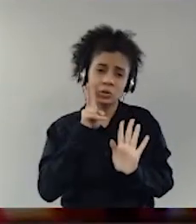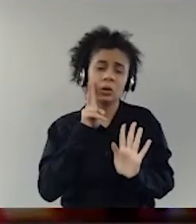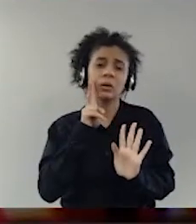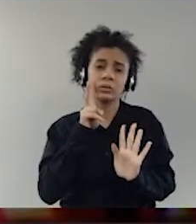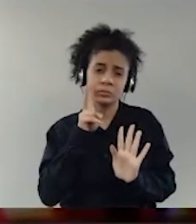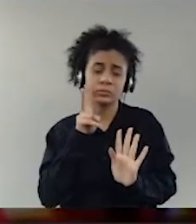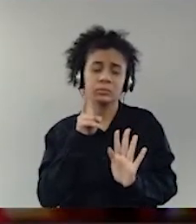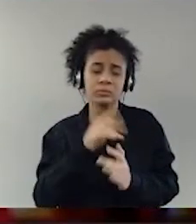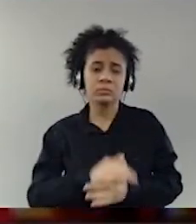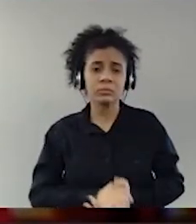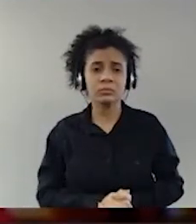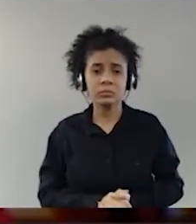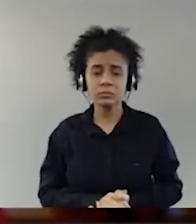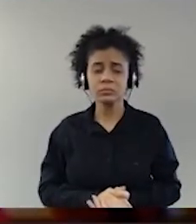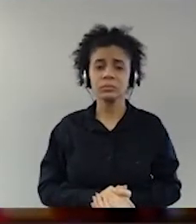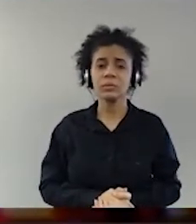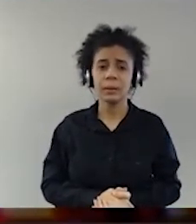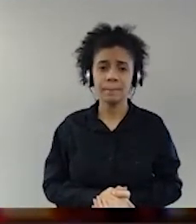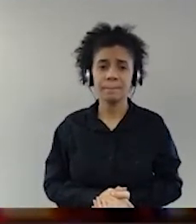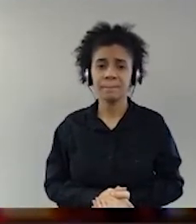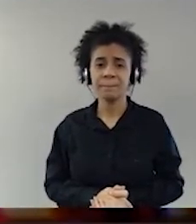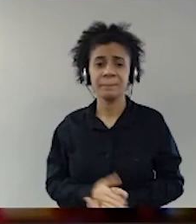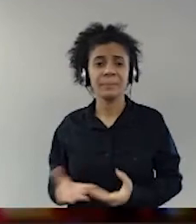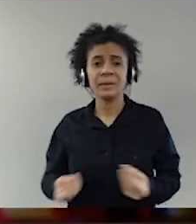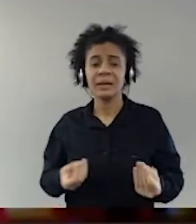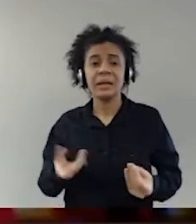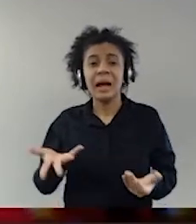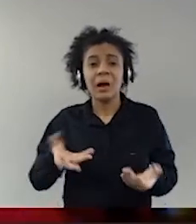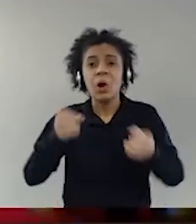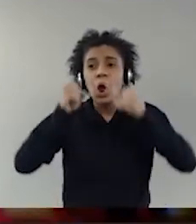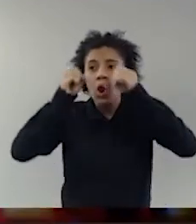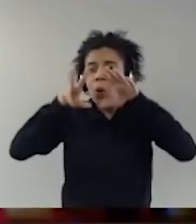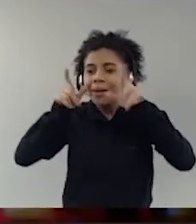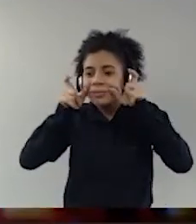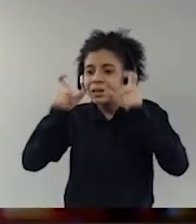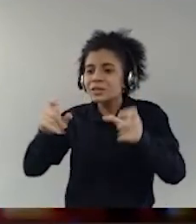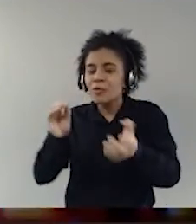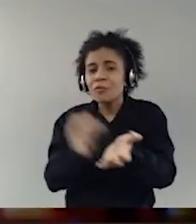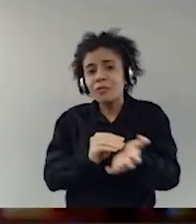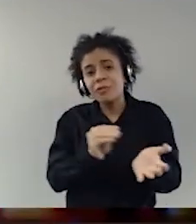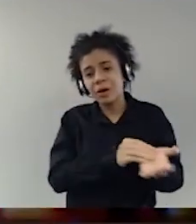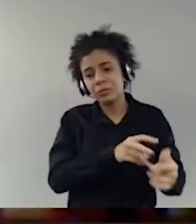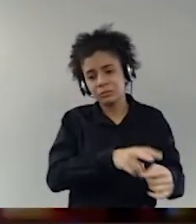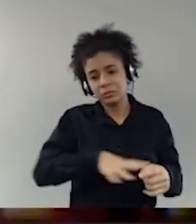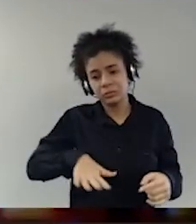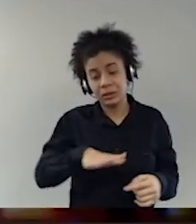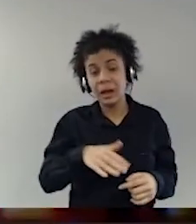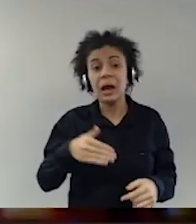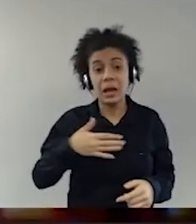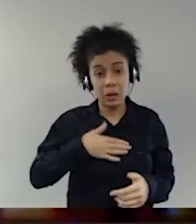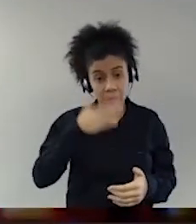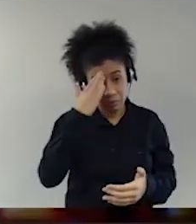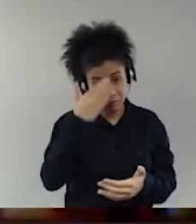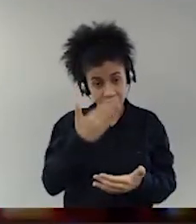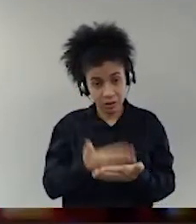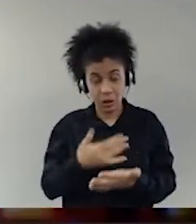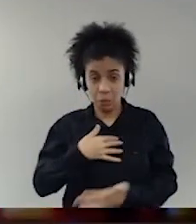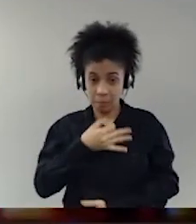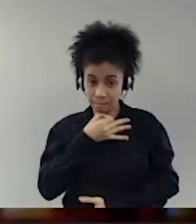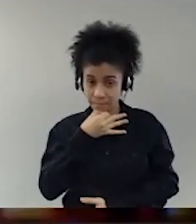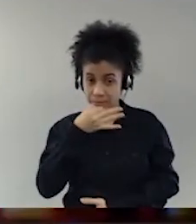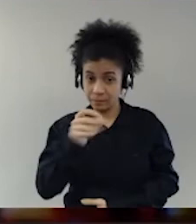toda a história, sem que nós pudéssemos ter colocado as luzes que colocam. Eu acredito que talvez a melhor chave